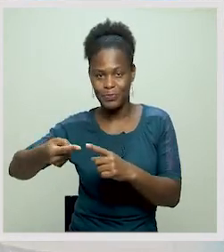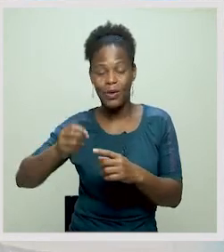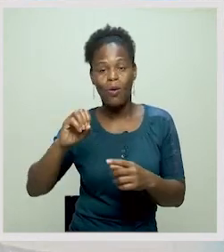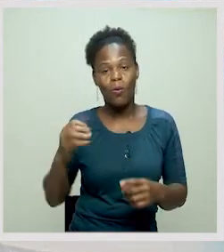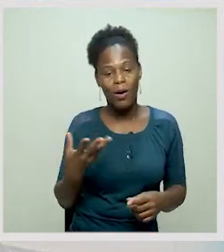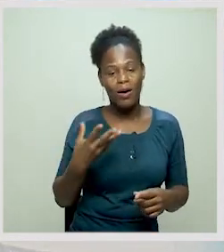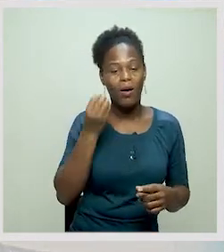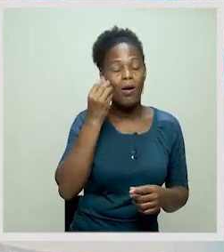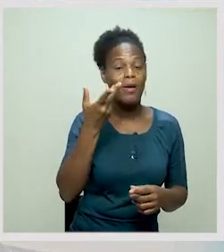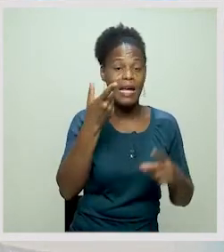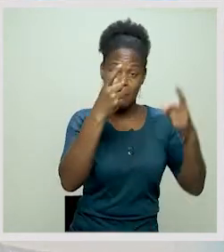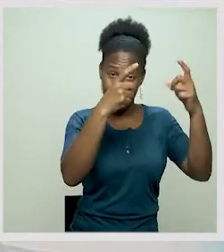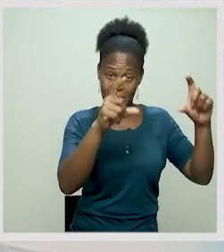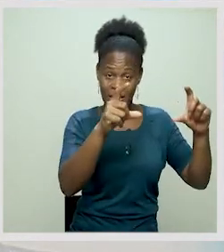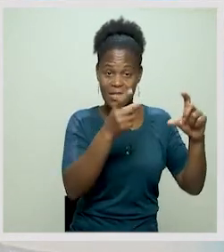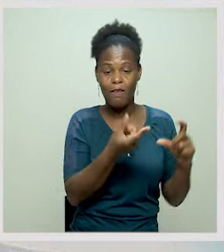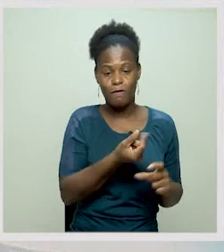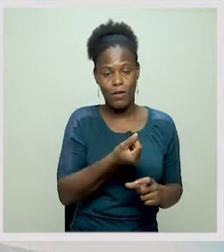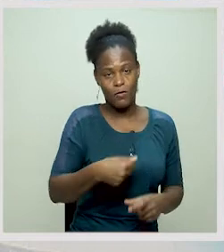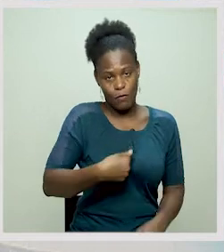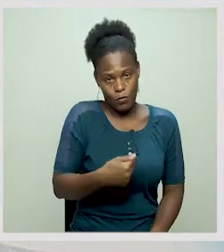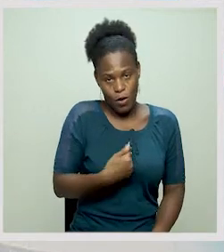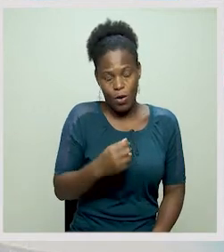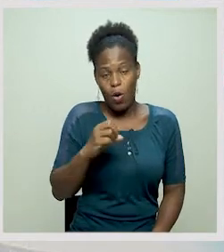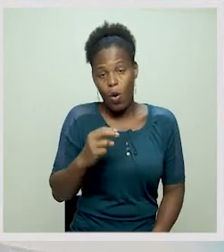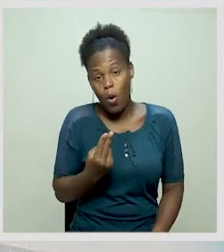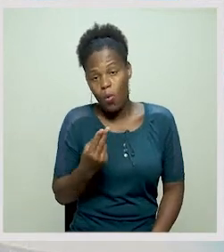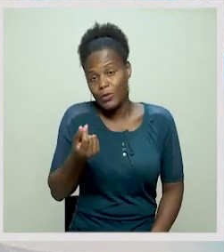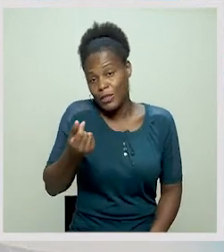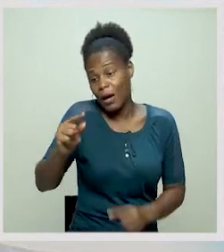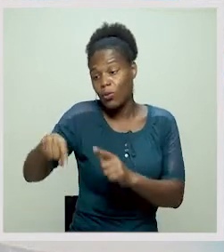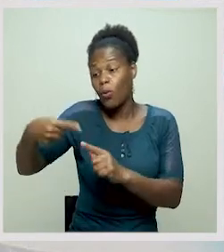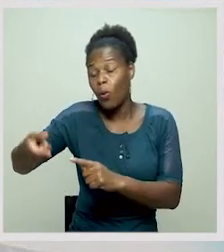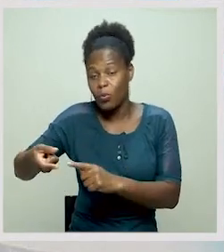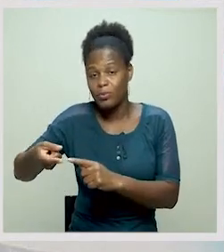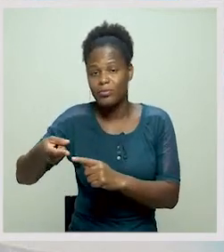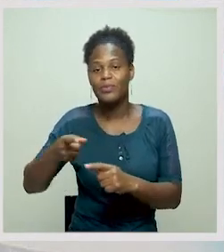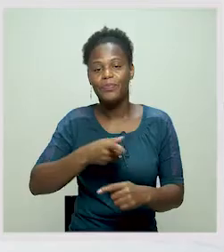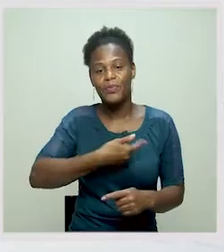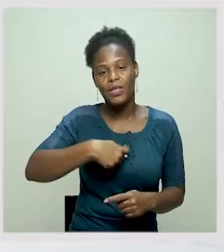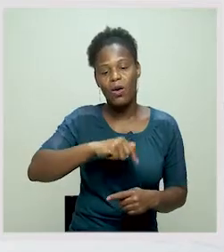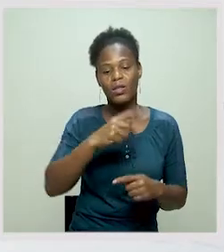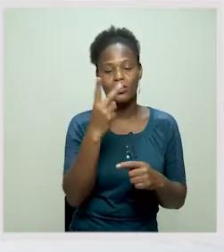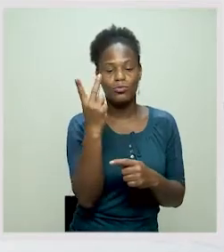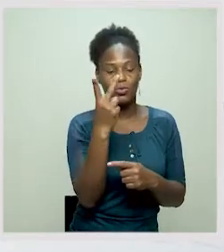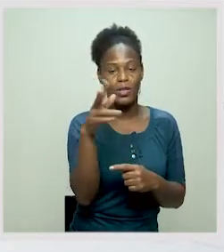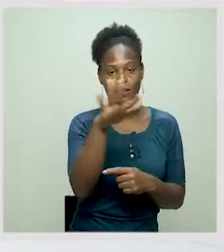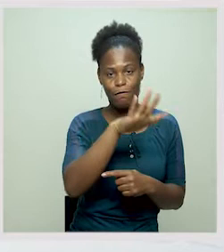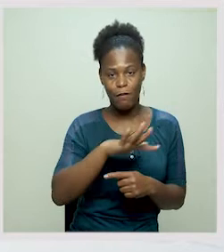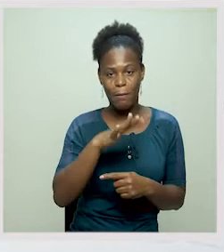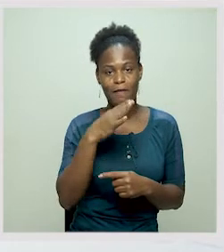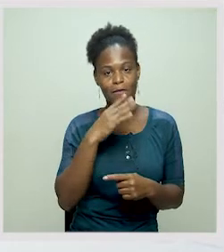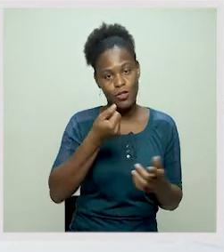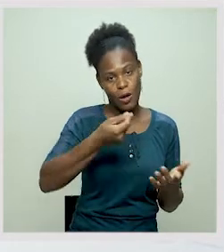Conforme for a empresa utilizar fundos próprios ou fundos alheios, nós temos duas formas